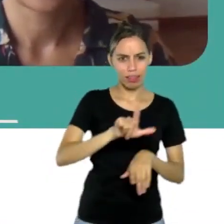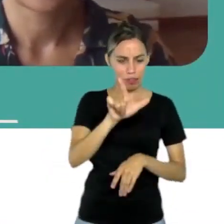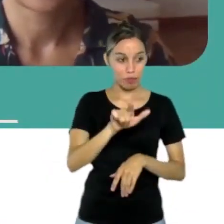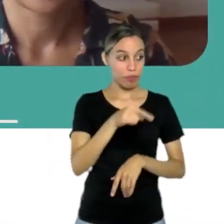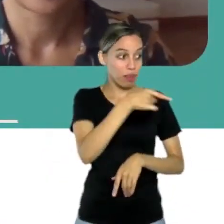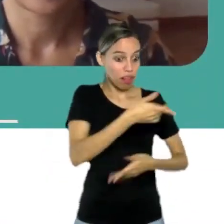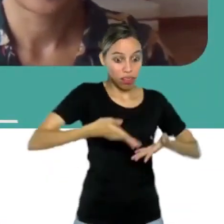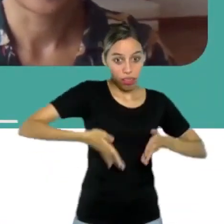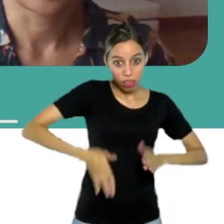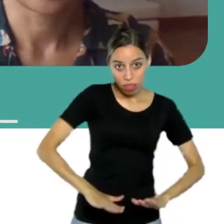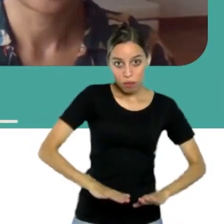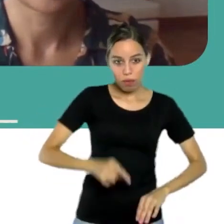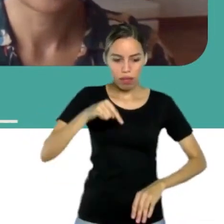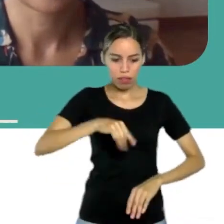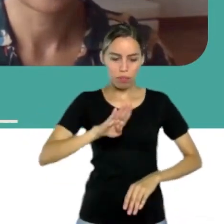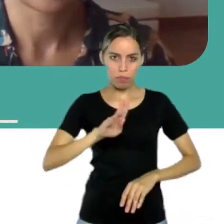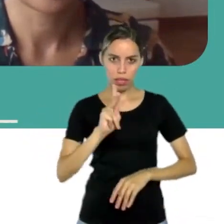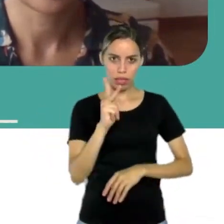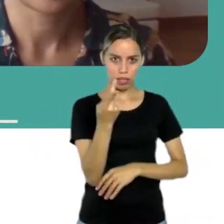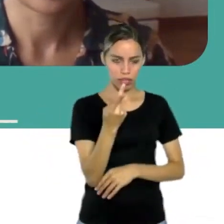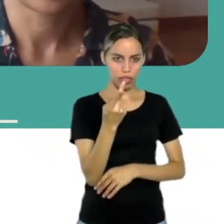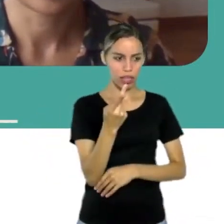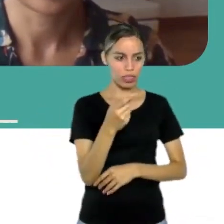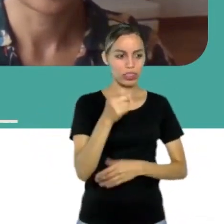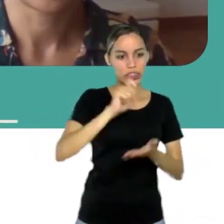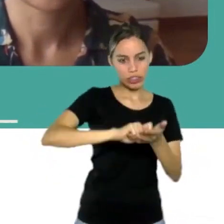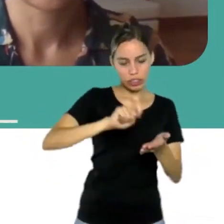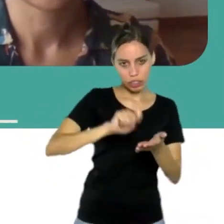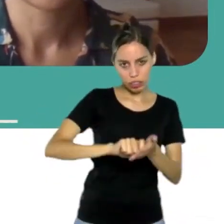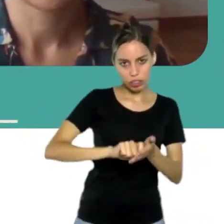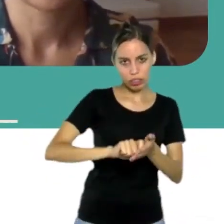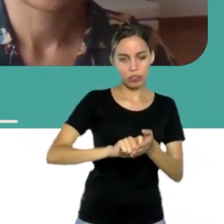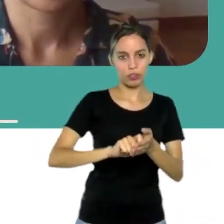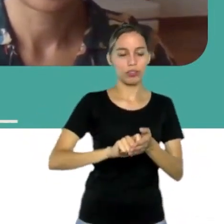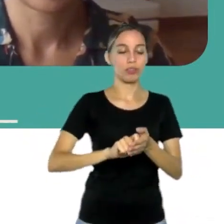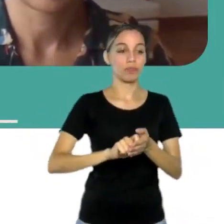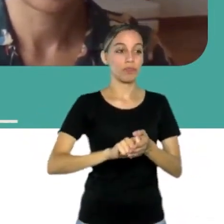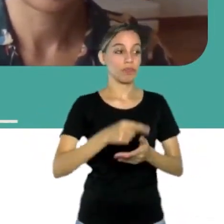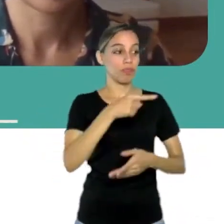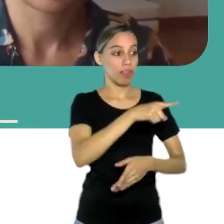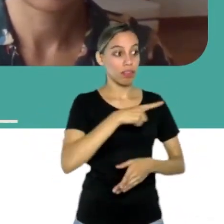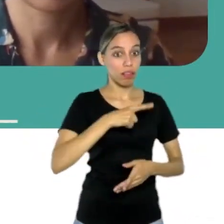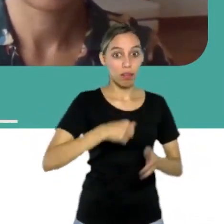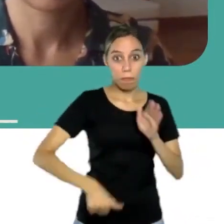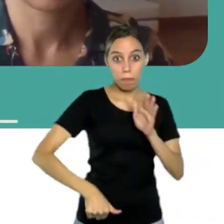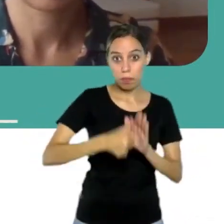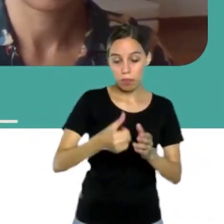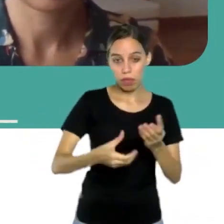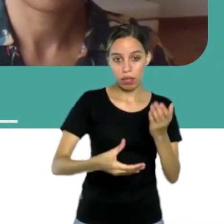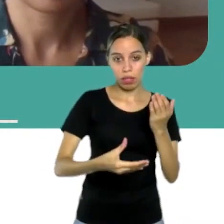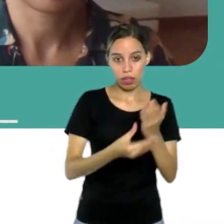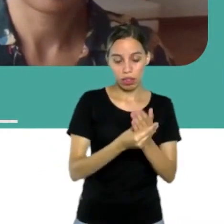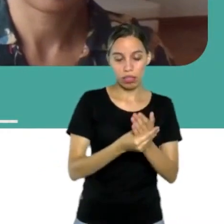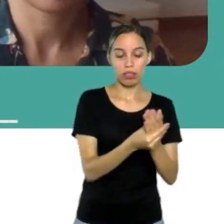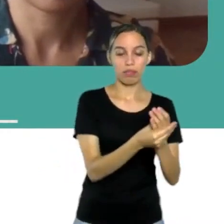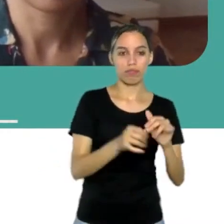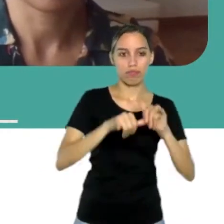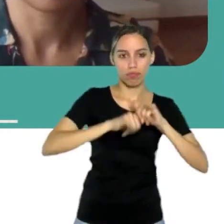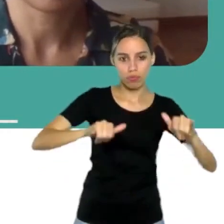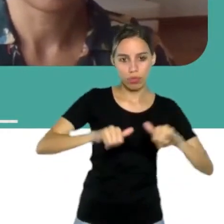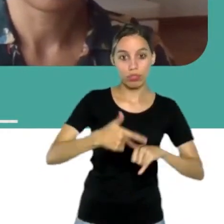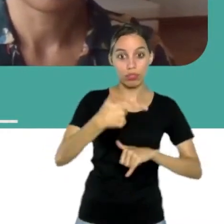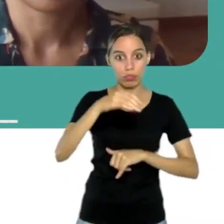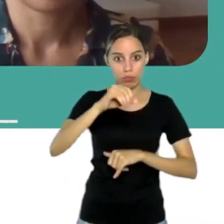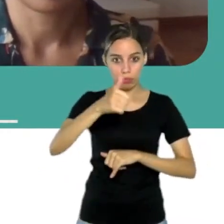e vive aqui em Belo Horizonte, ela é jornalista e escritora. Teve o primeiro livro de poemas lançado em